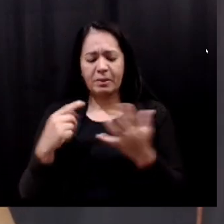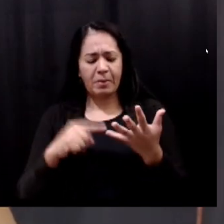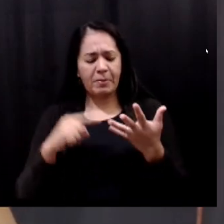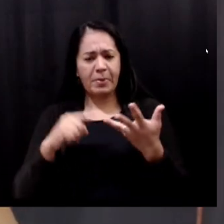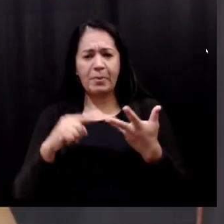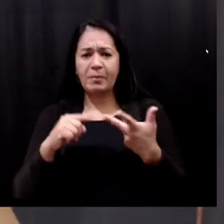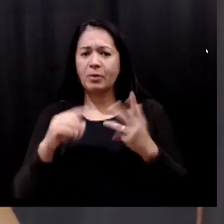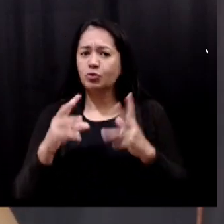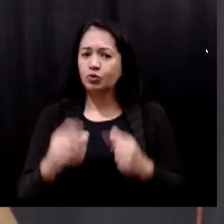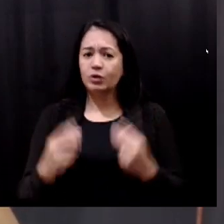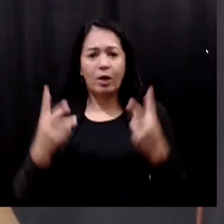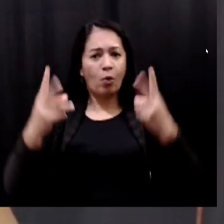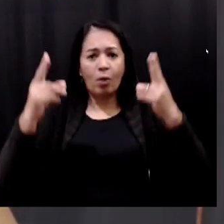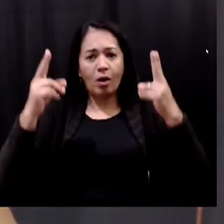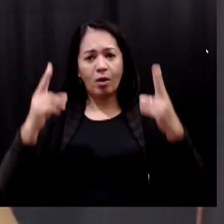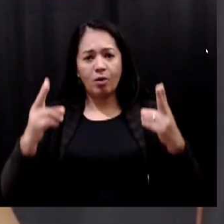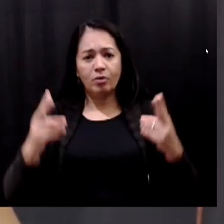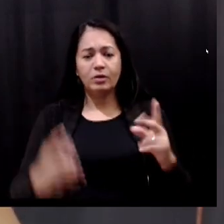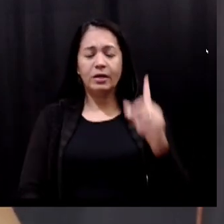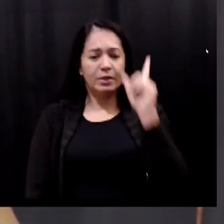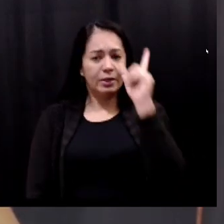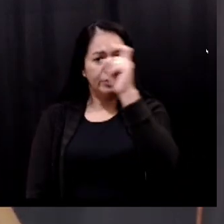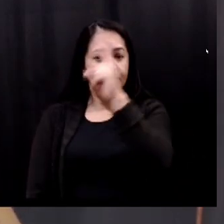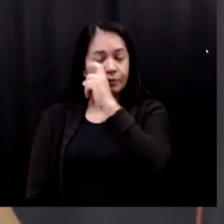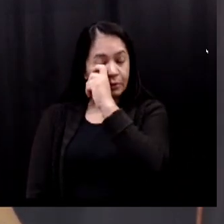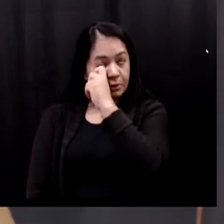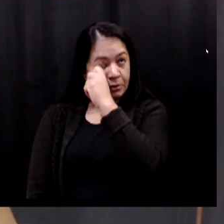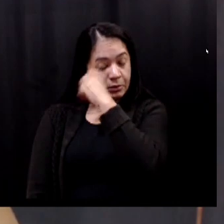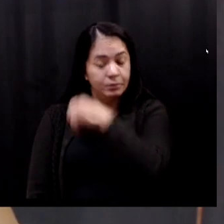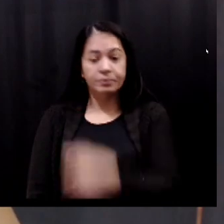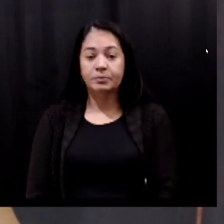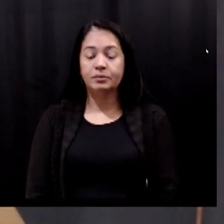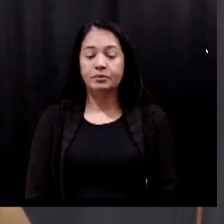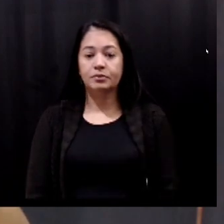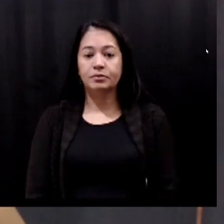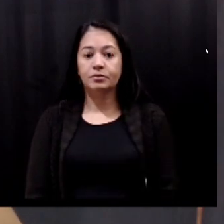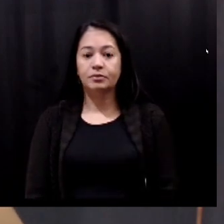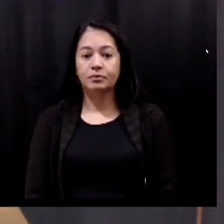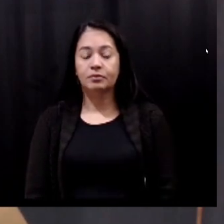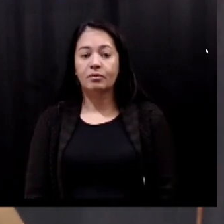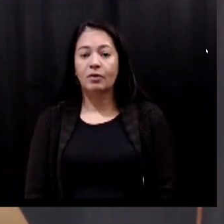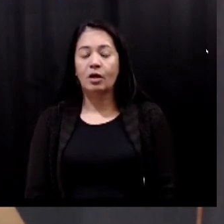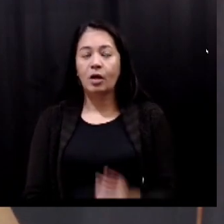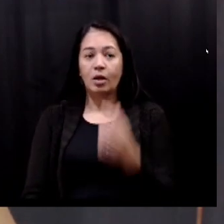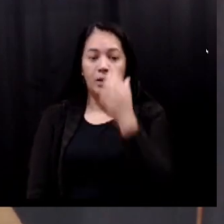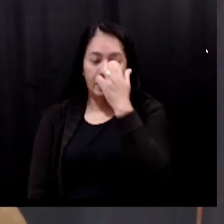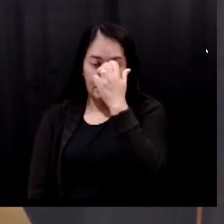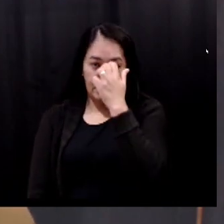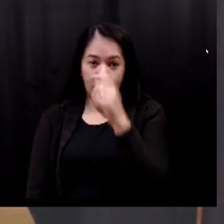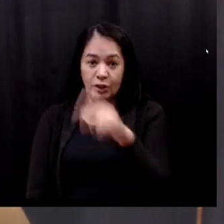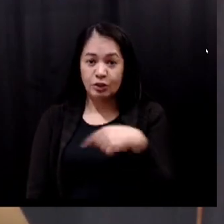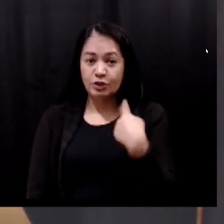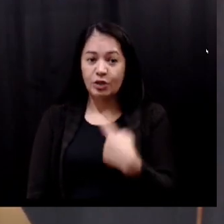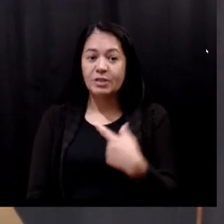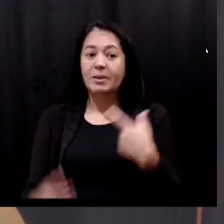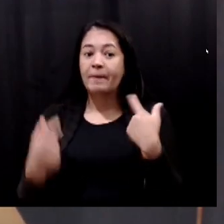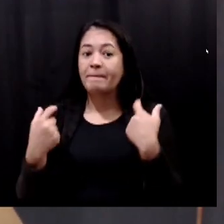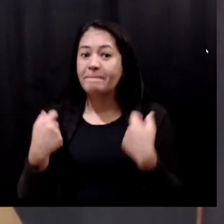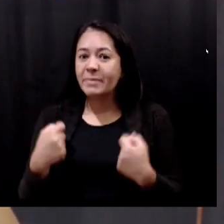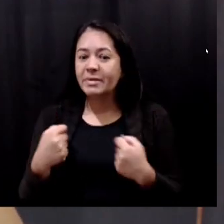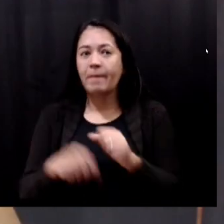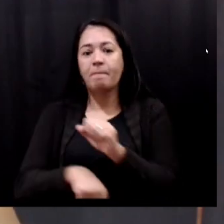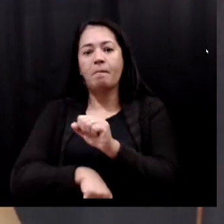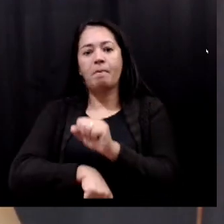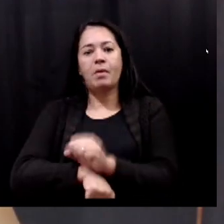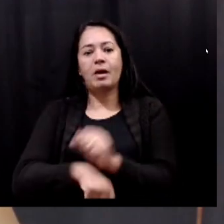coisas. Então é muito difícil realmente, né. Então, quando começam a aparecer, aliás, nós deveríamos parar antes de